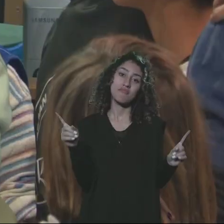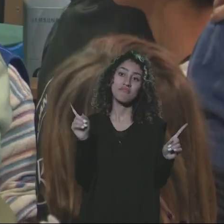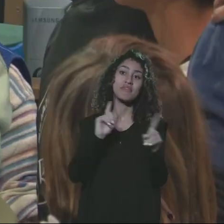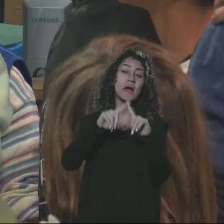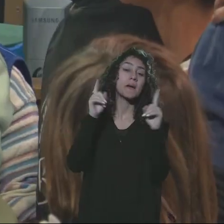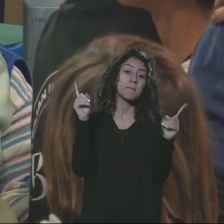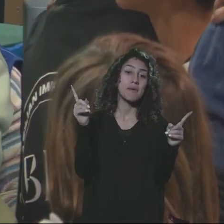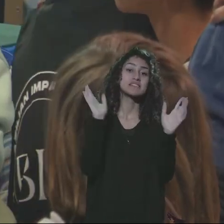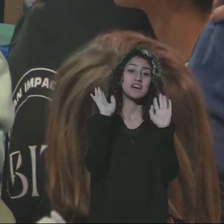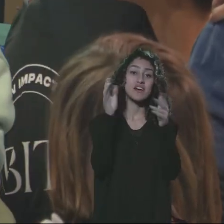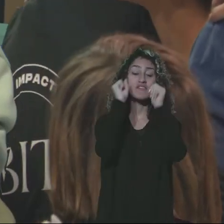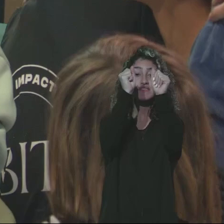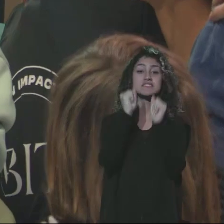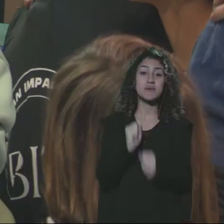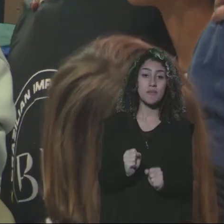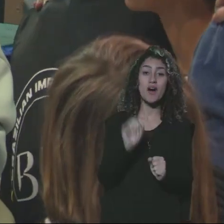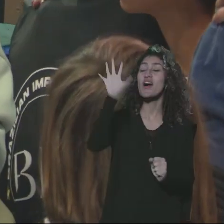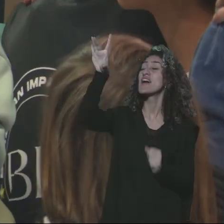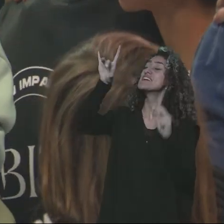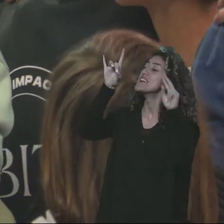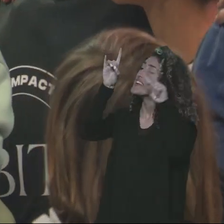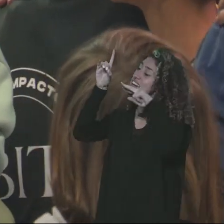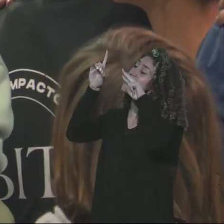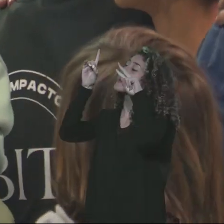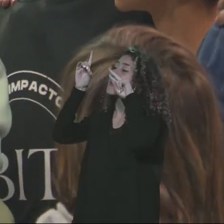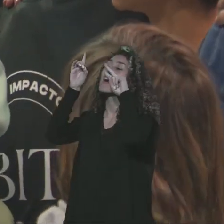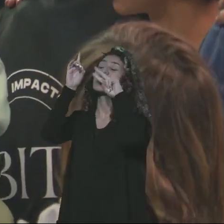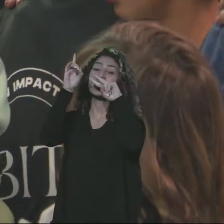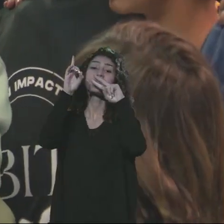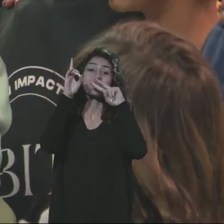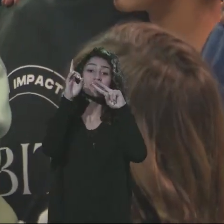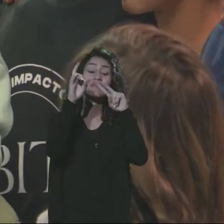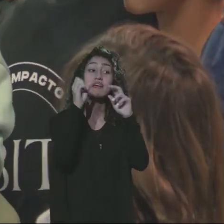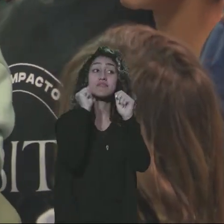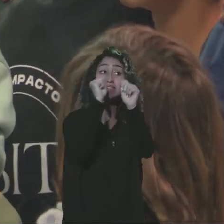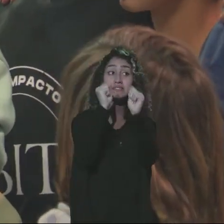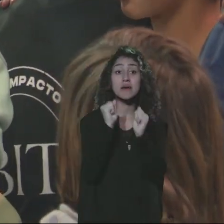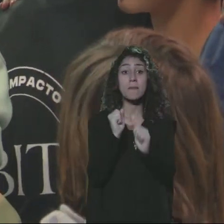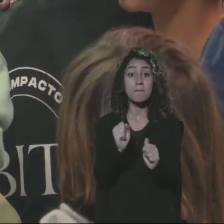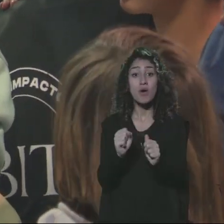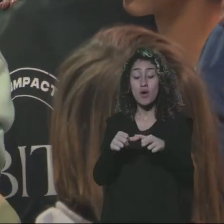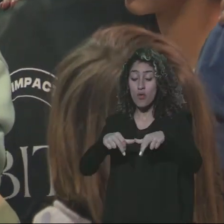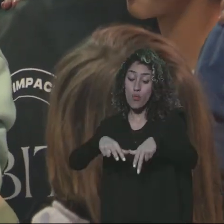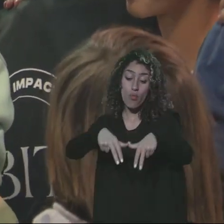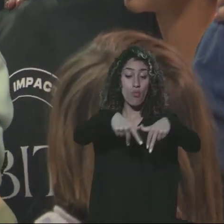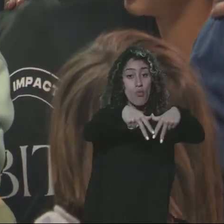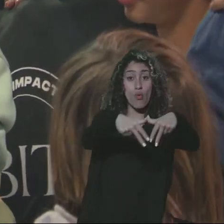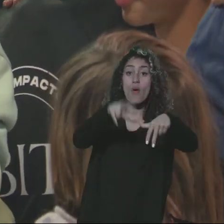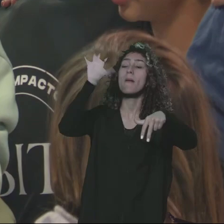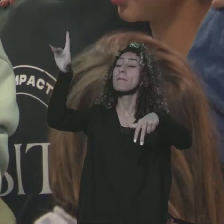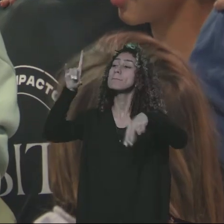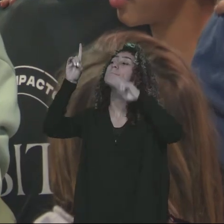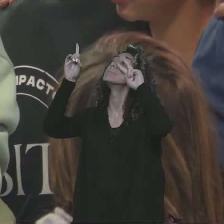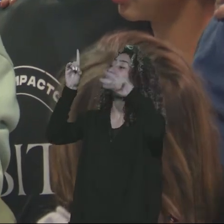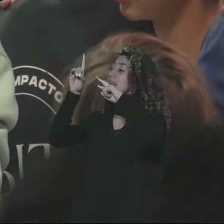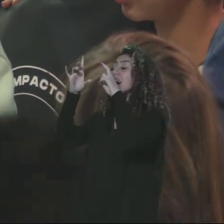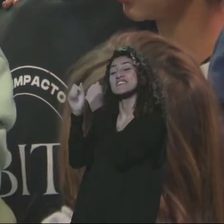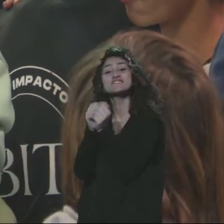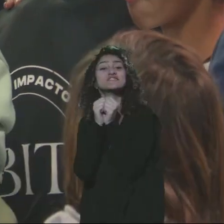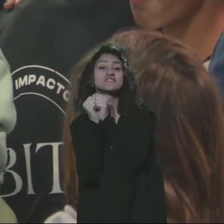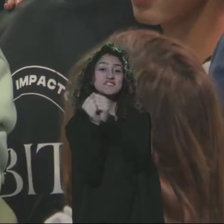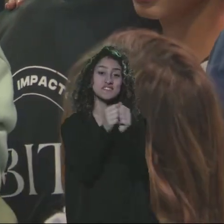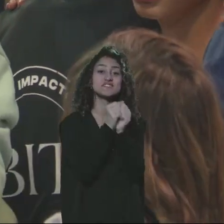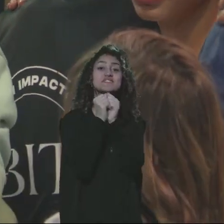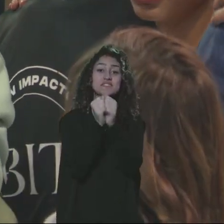onde você olhar agora, para Jesus. E você vai andar com pessoas que olham para Jesus junto com você. E vão te trazer